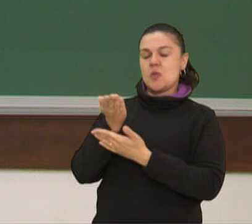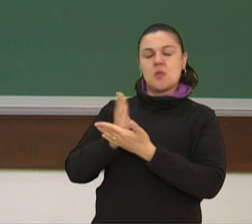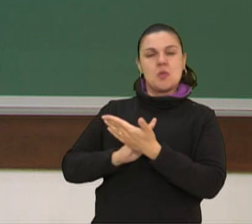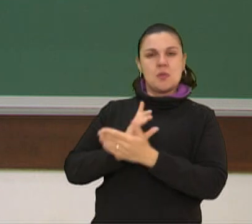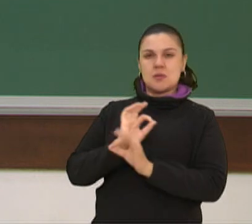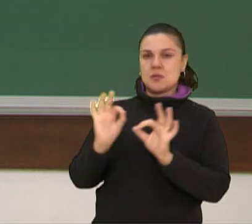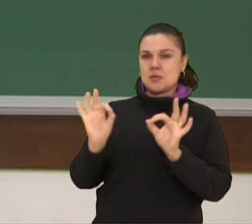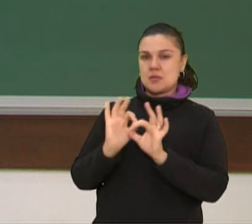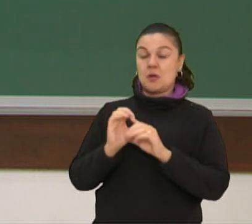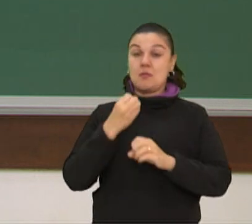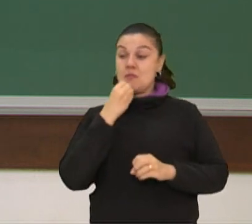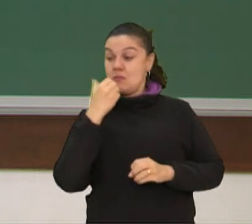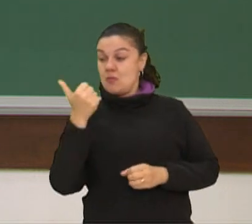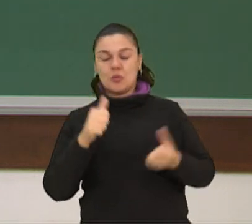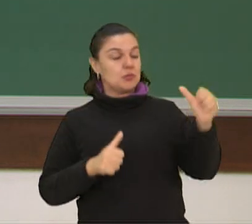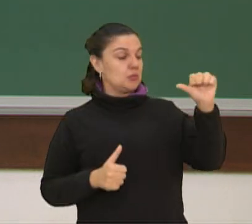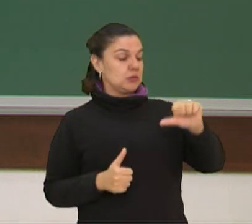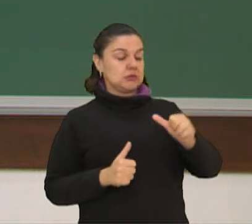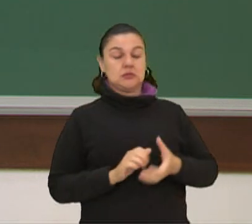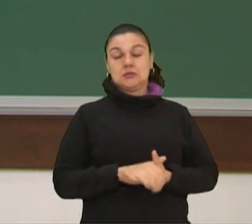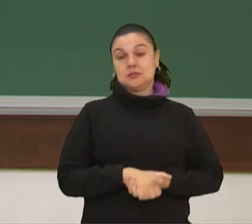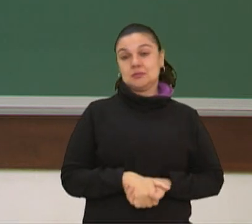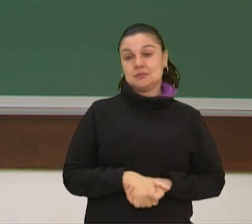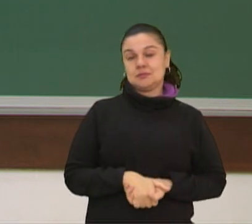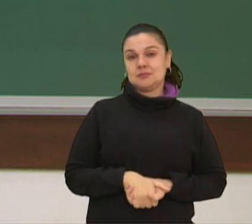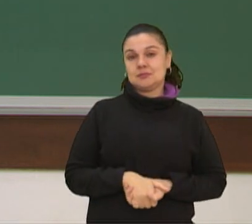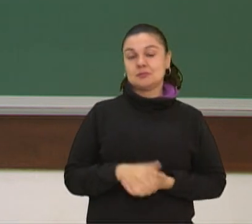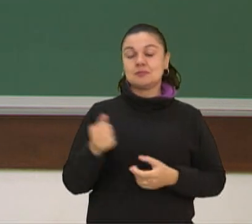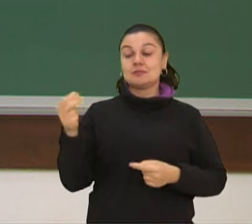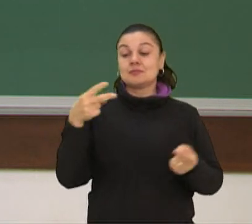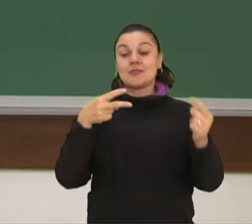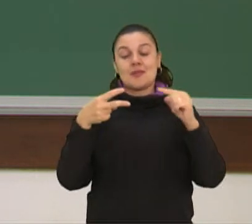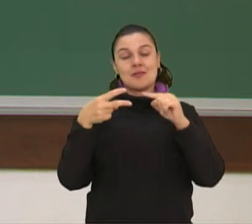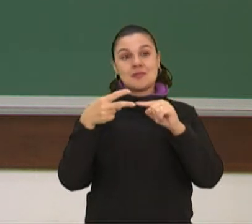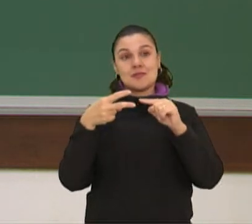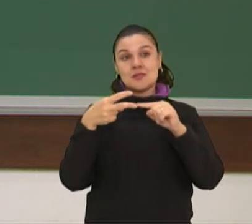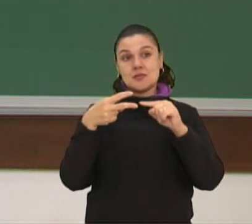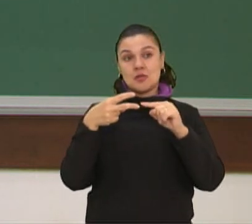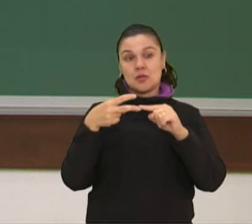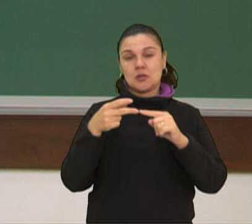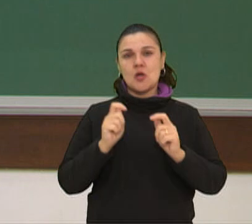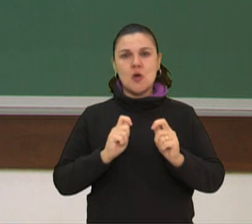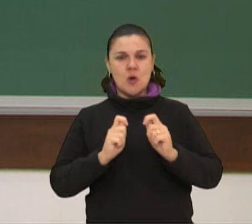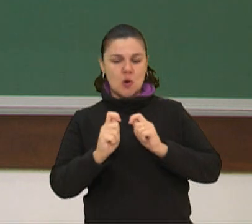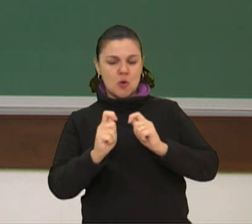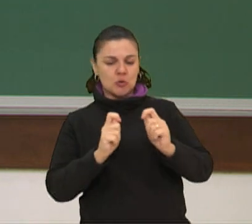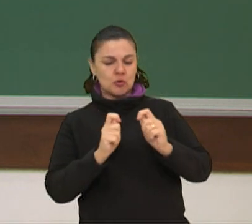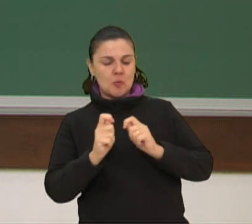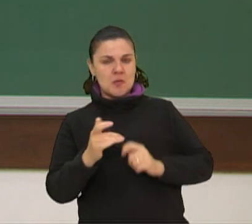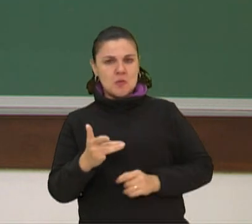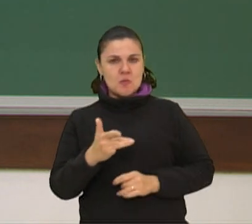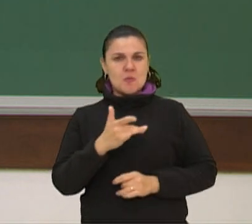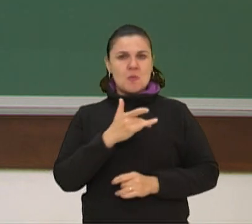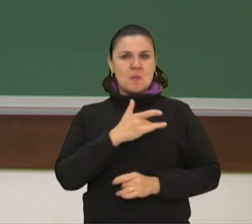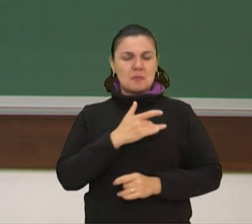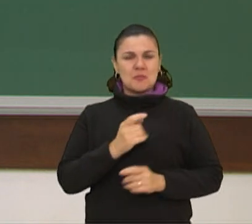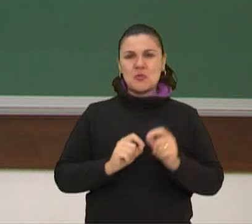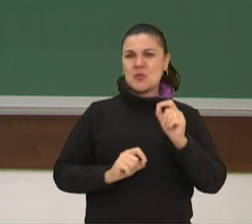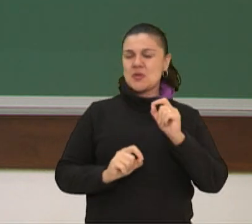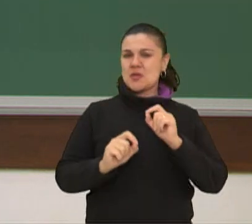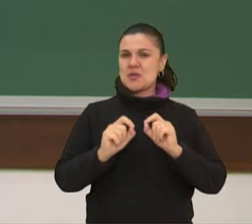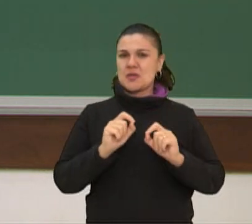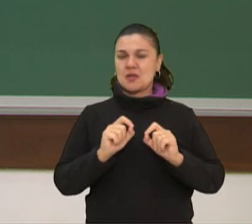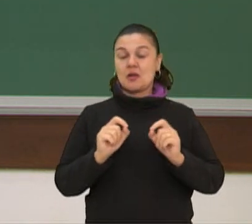É fácil isso? De jeito nenhum. É por isso que a filosofia coloca isso como um grande princípio para você buscar